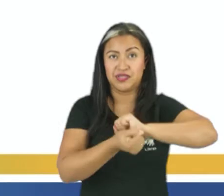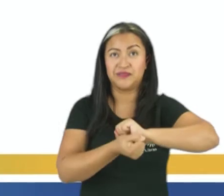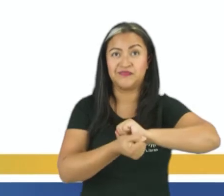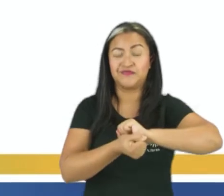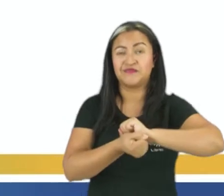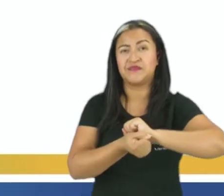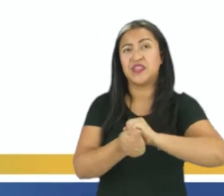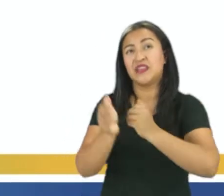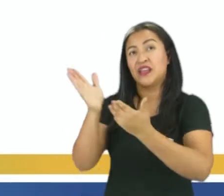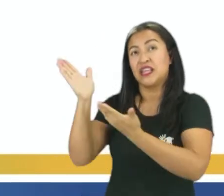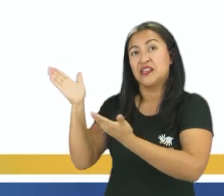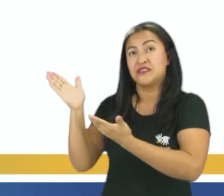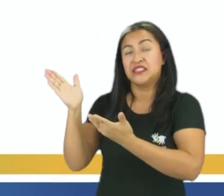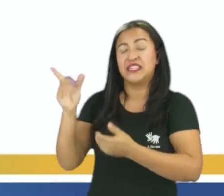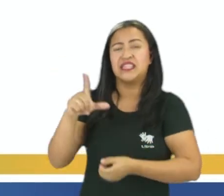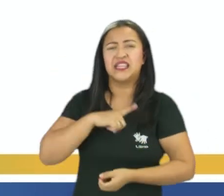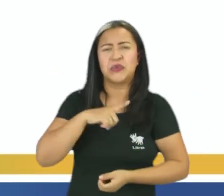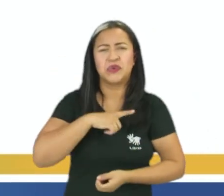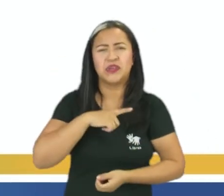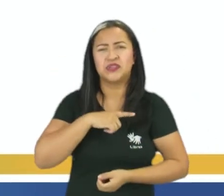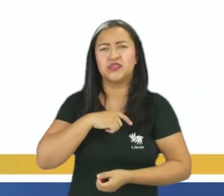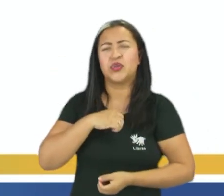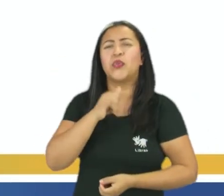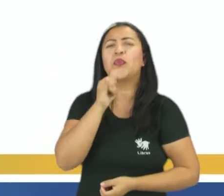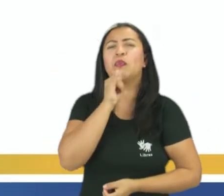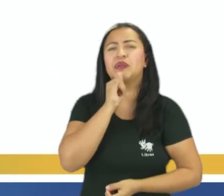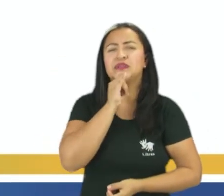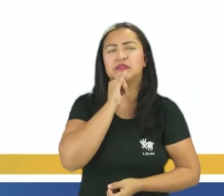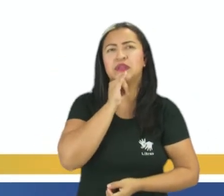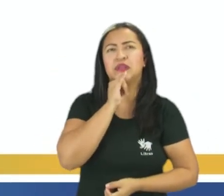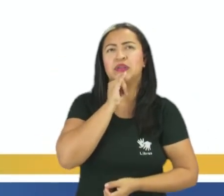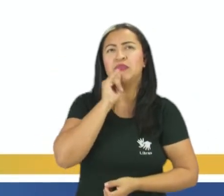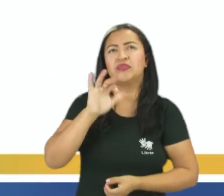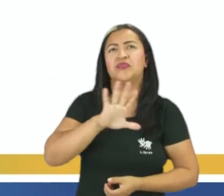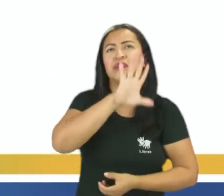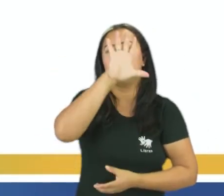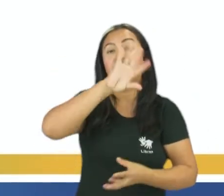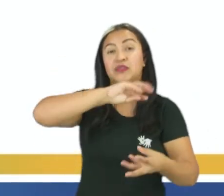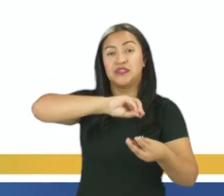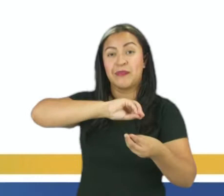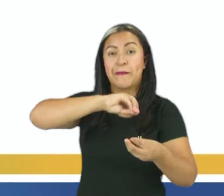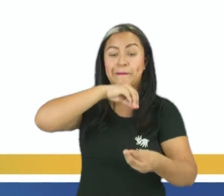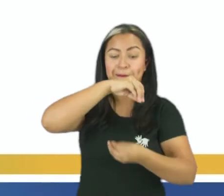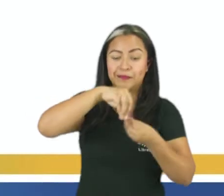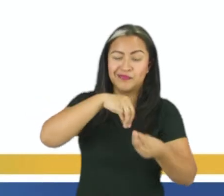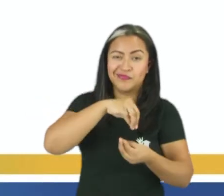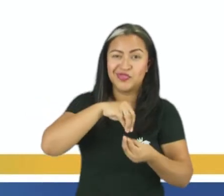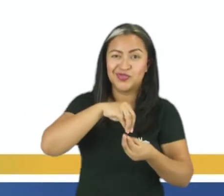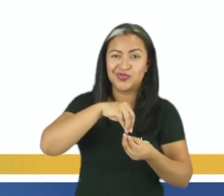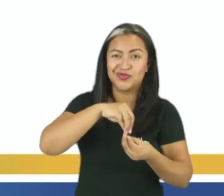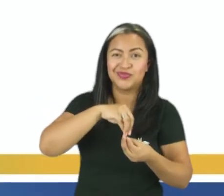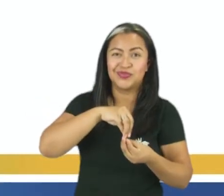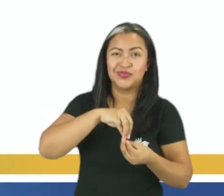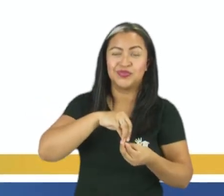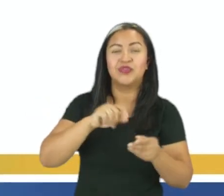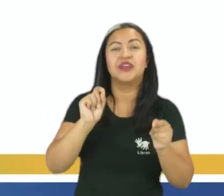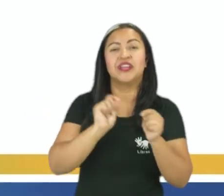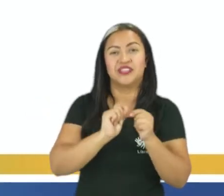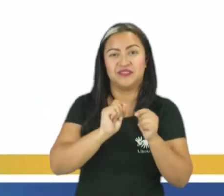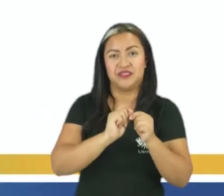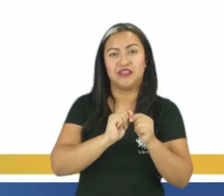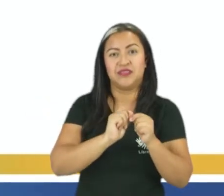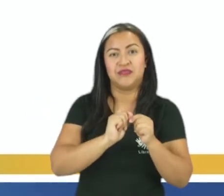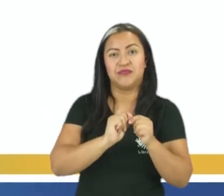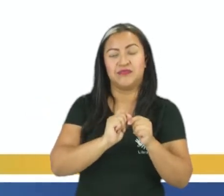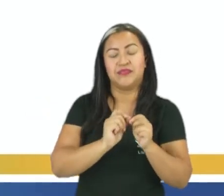aí a gente tem uma questão muito, né, um exemplo muito claro aí desse sincretismo religioso, né, que eles vão fazer para que